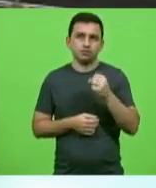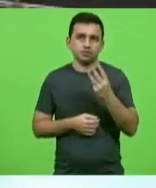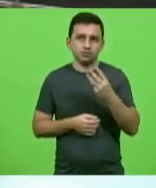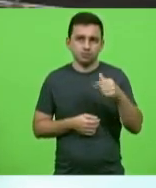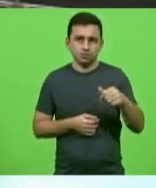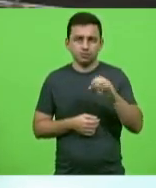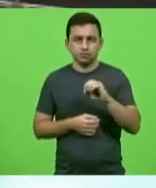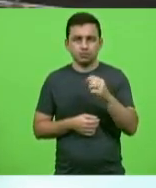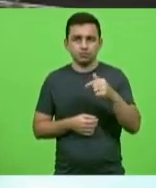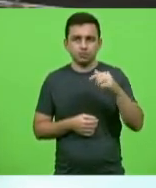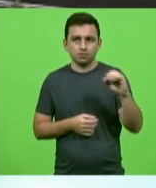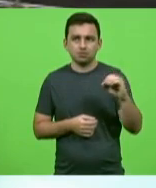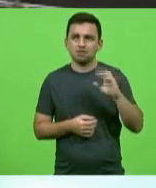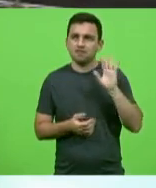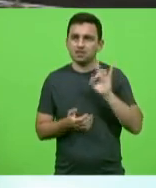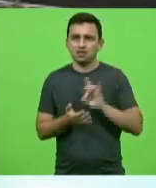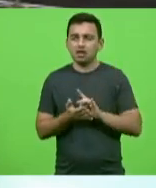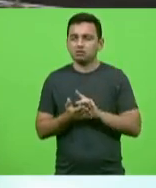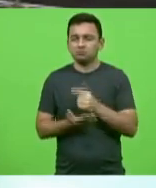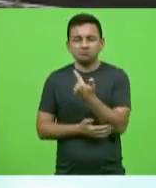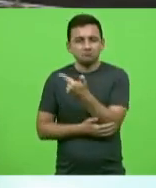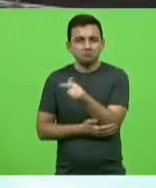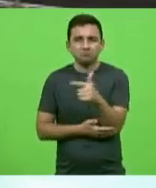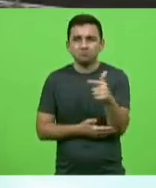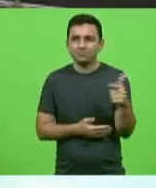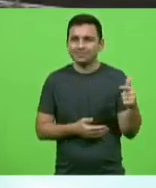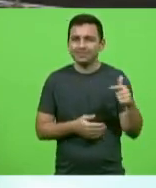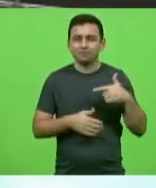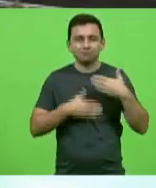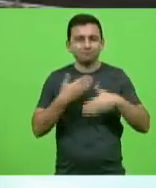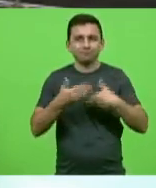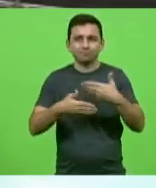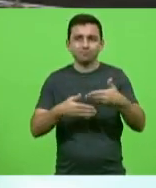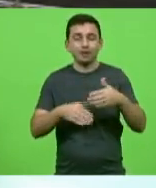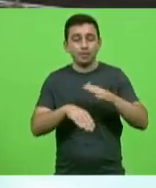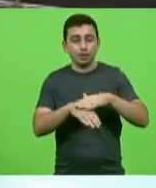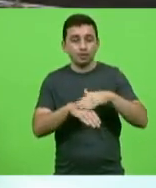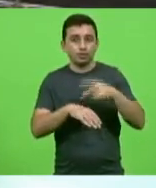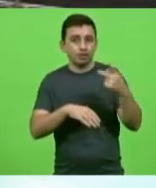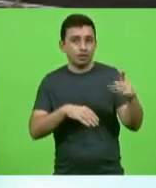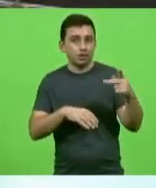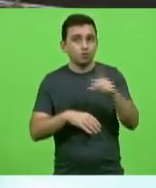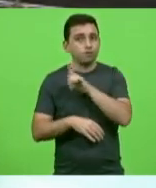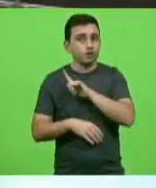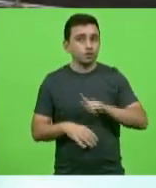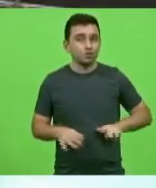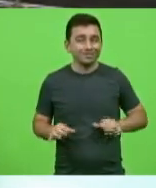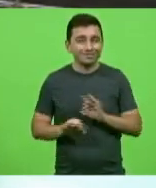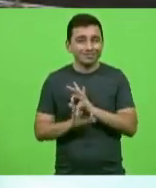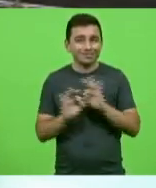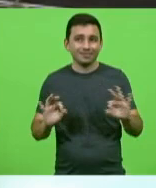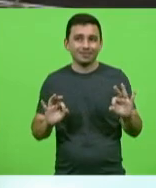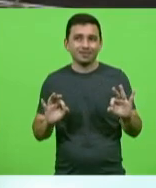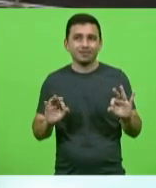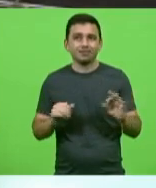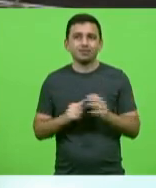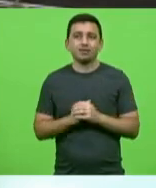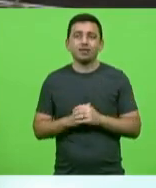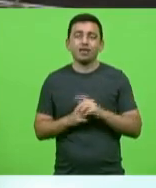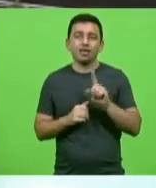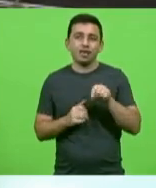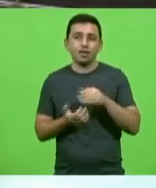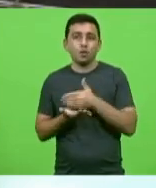37070 2024 não teve tramitação no gabinete do governador do Estado sendo o